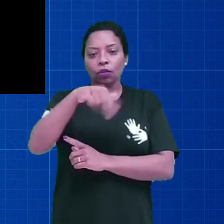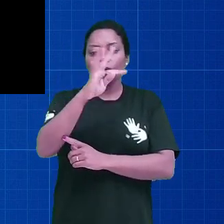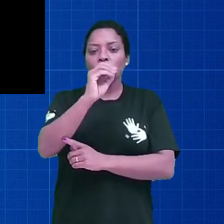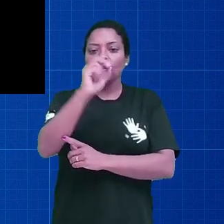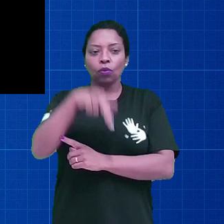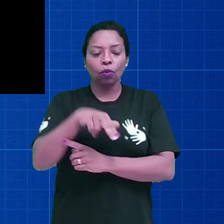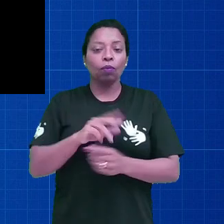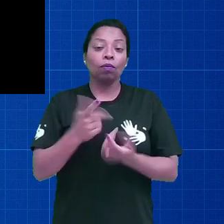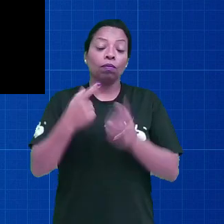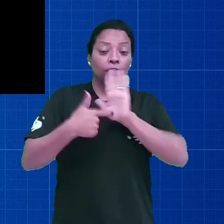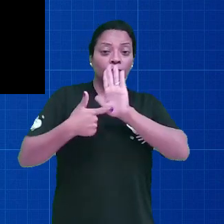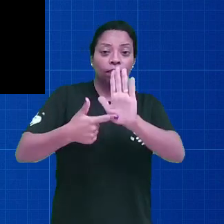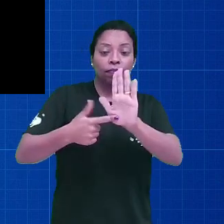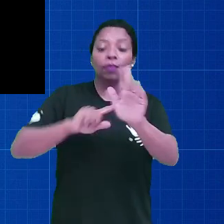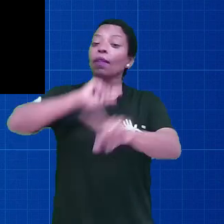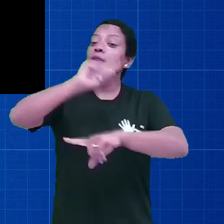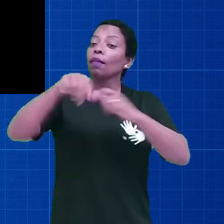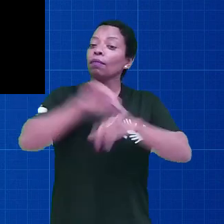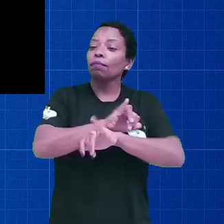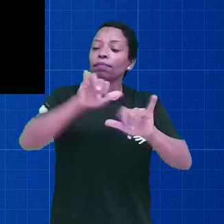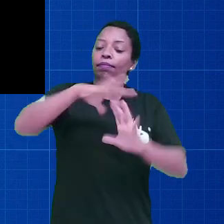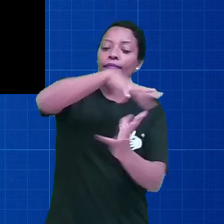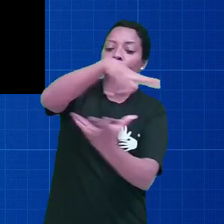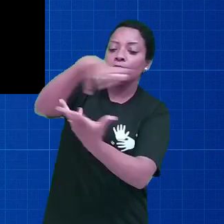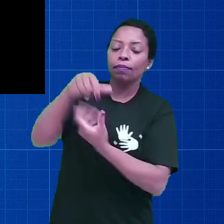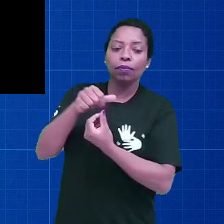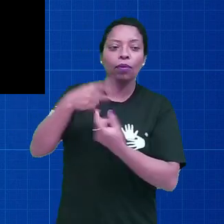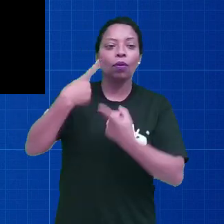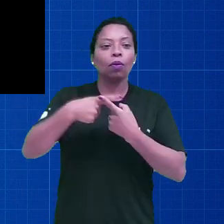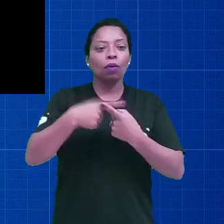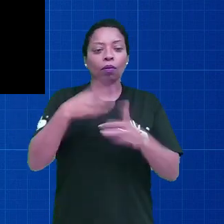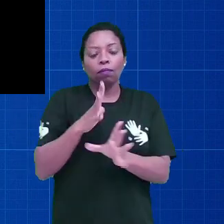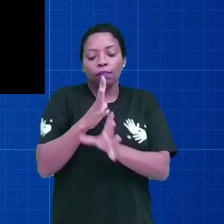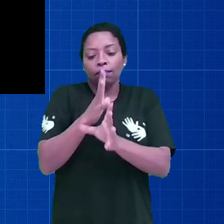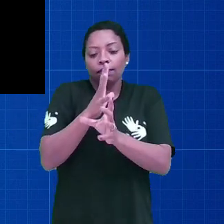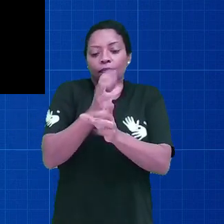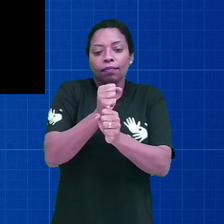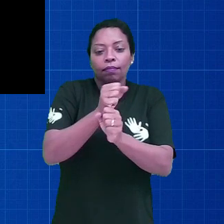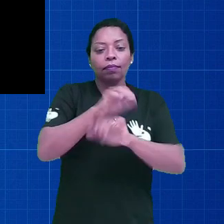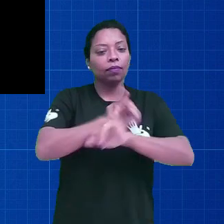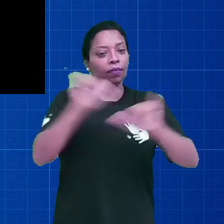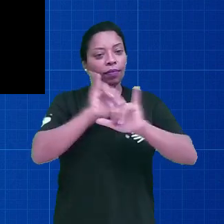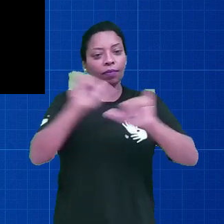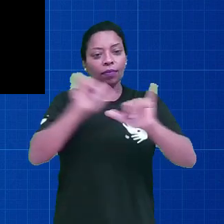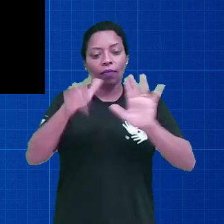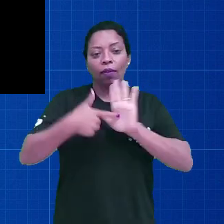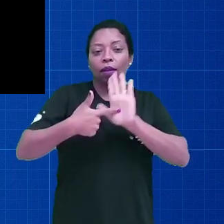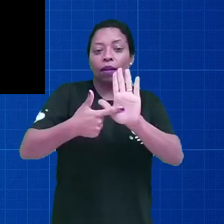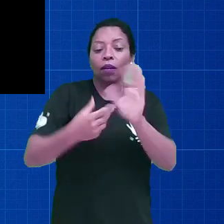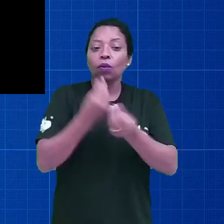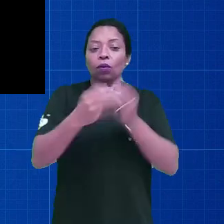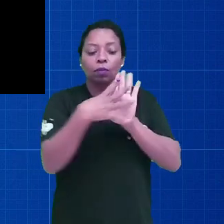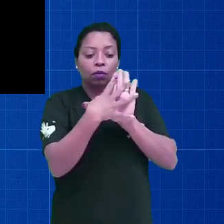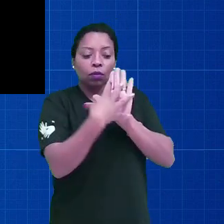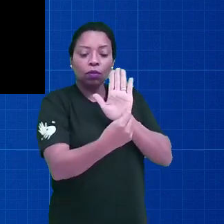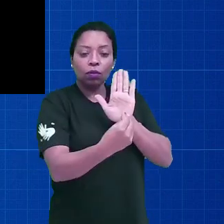Por que você faz isso? Porque a partir desse banco de dados do mundo inteiro é que são rodados os modelos de